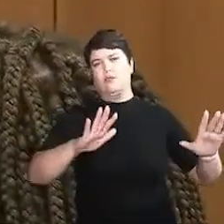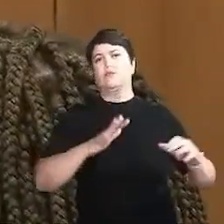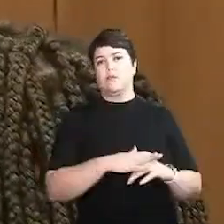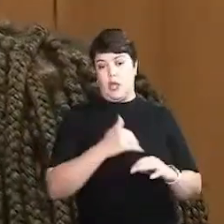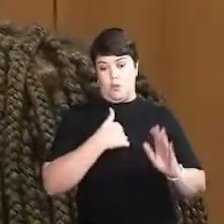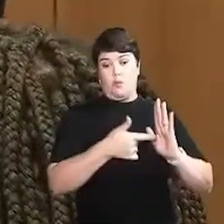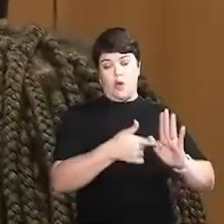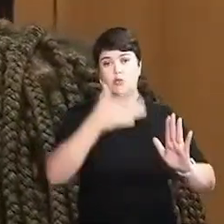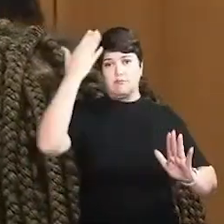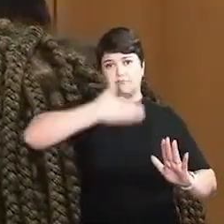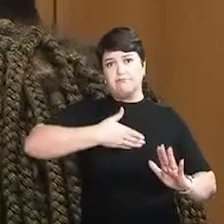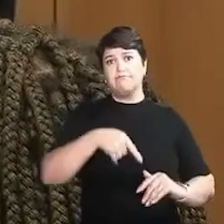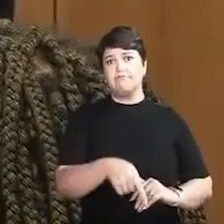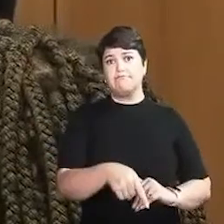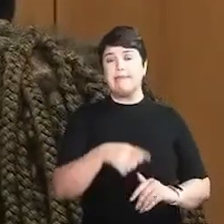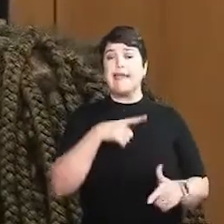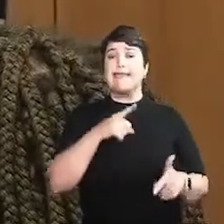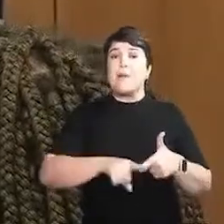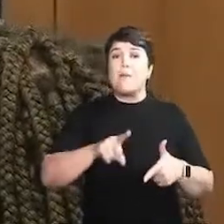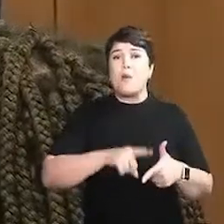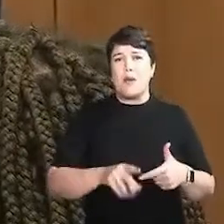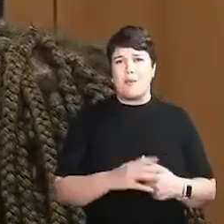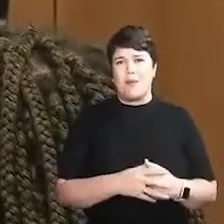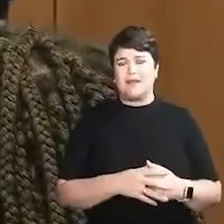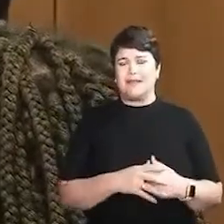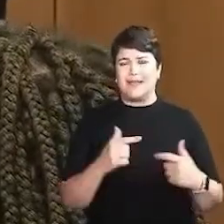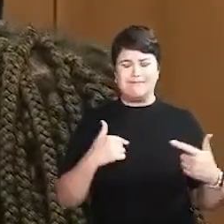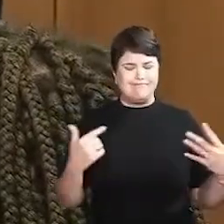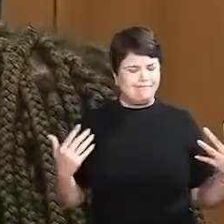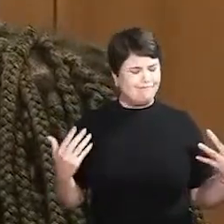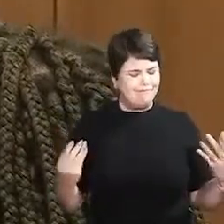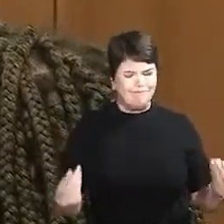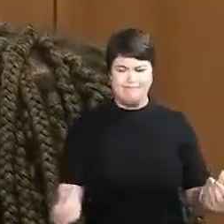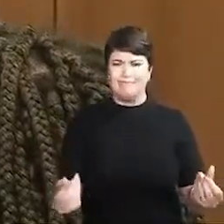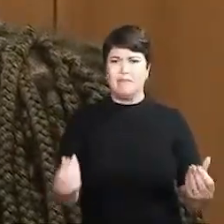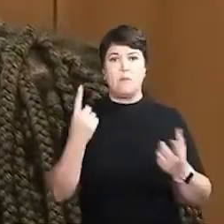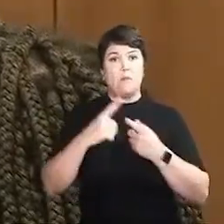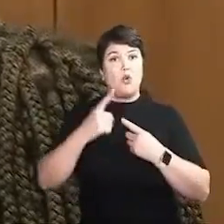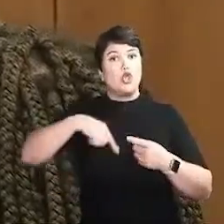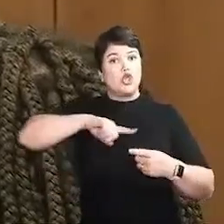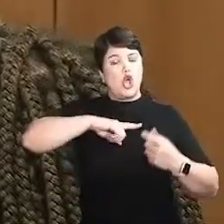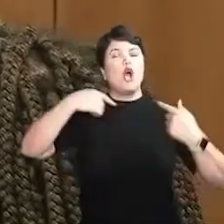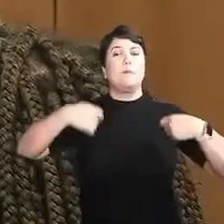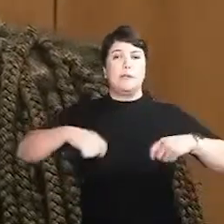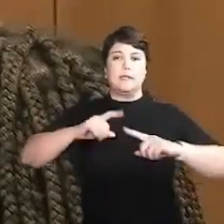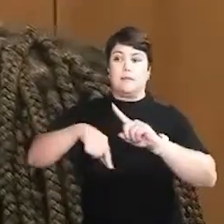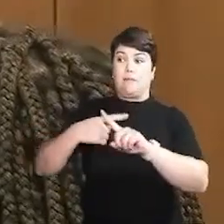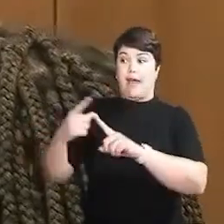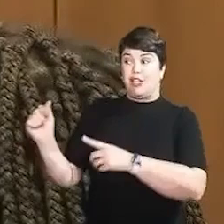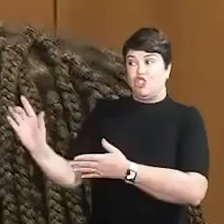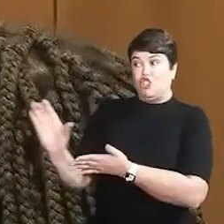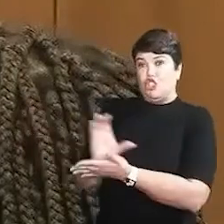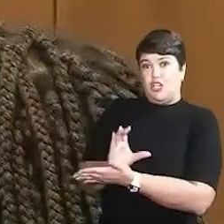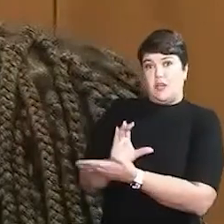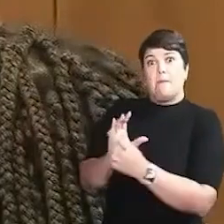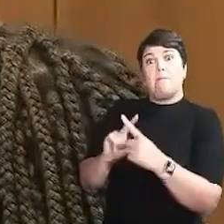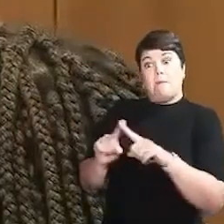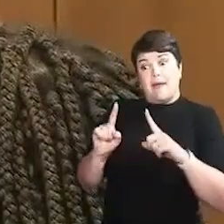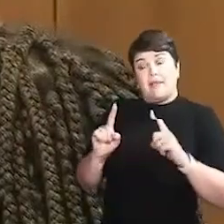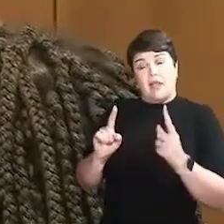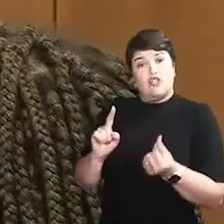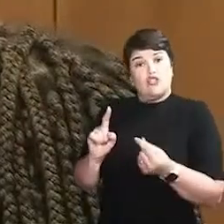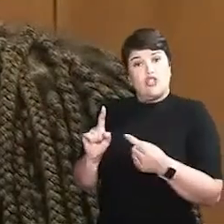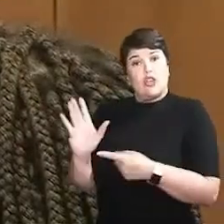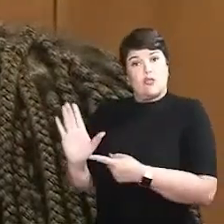público um problema um paradoxo nós precisamos de mais dinheiro porém temos